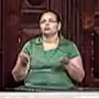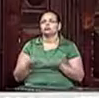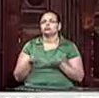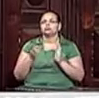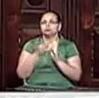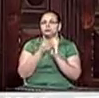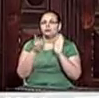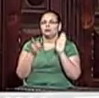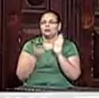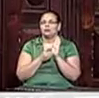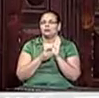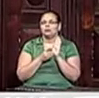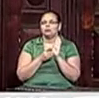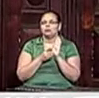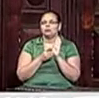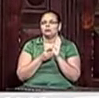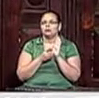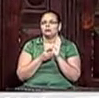do decreto